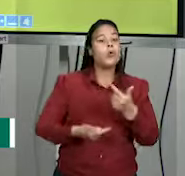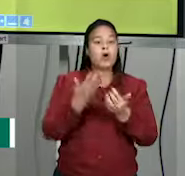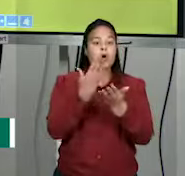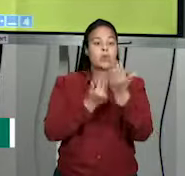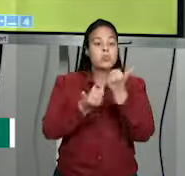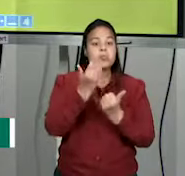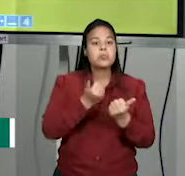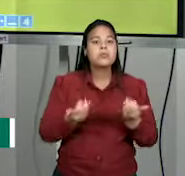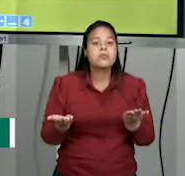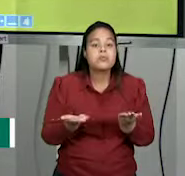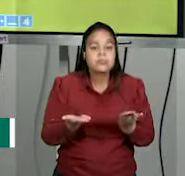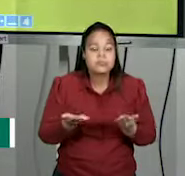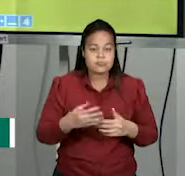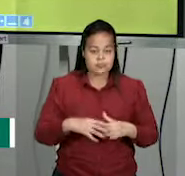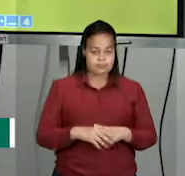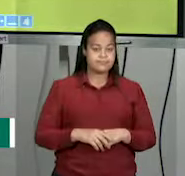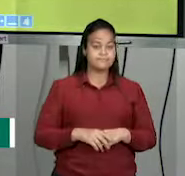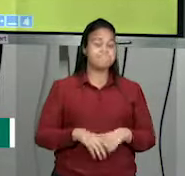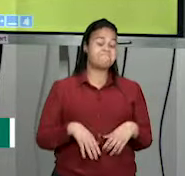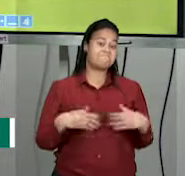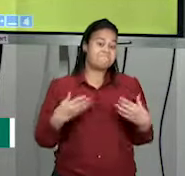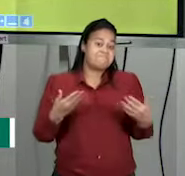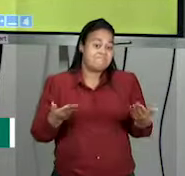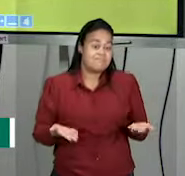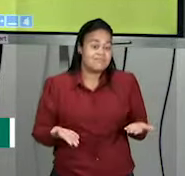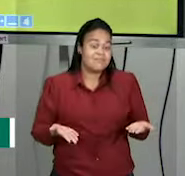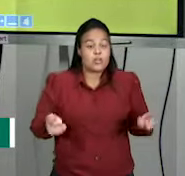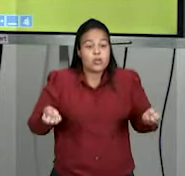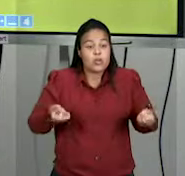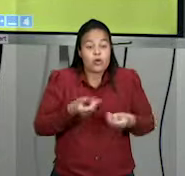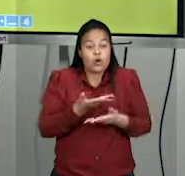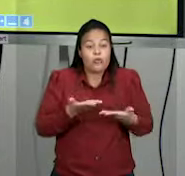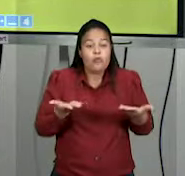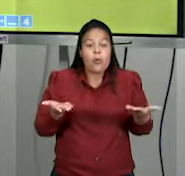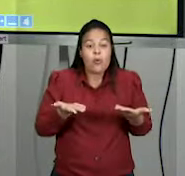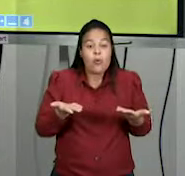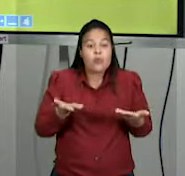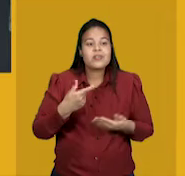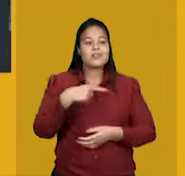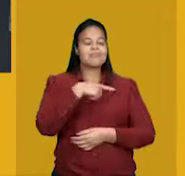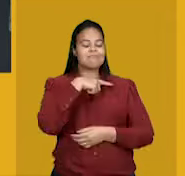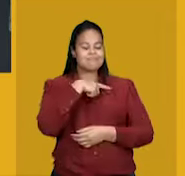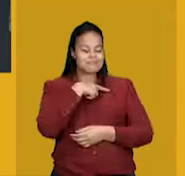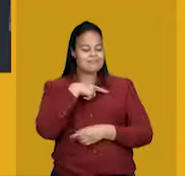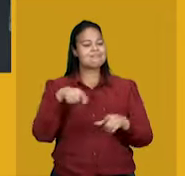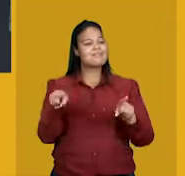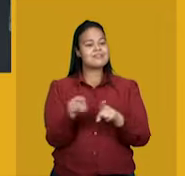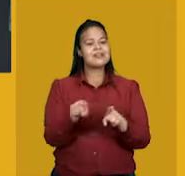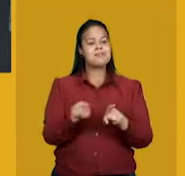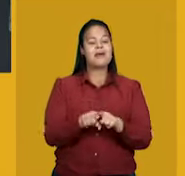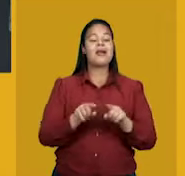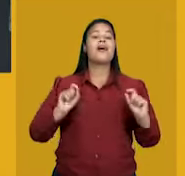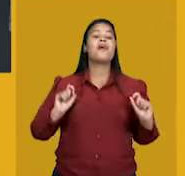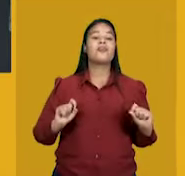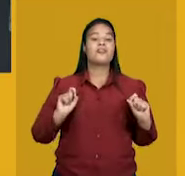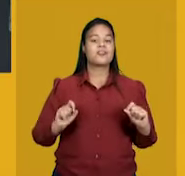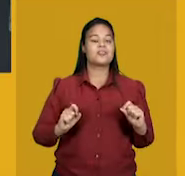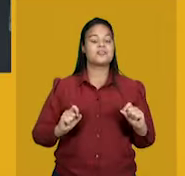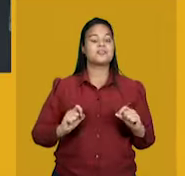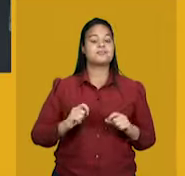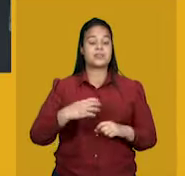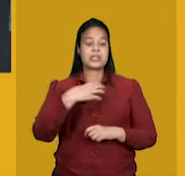hoje. E hoje, assim, bem atualmente, nós temos também a